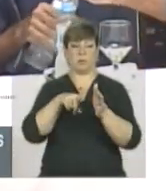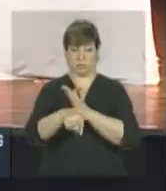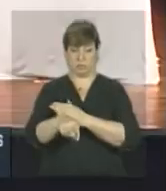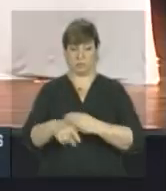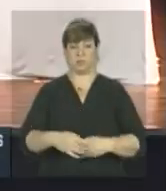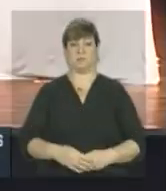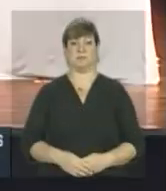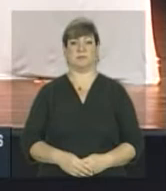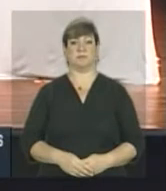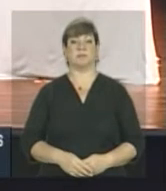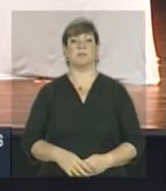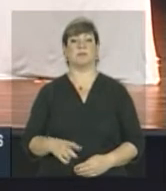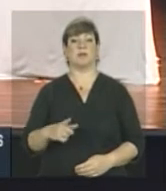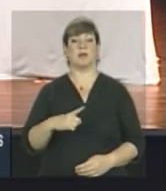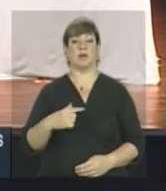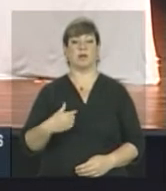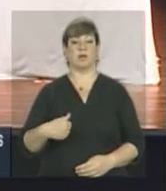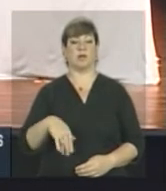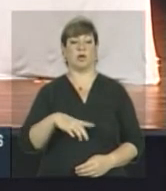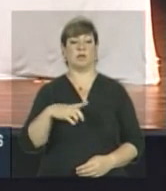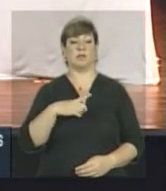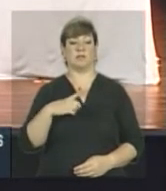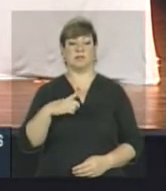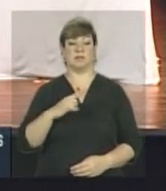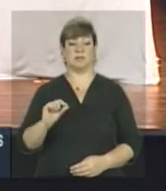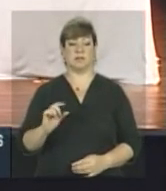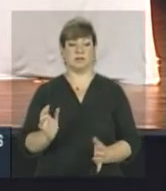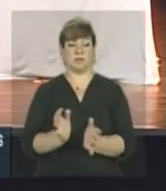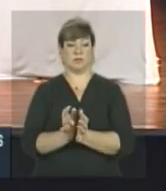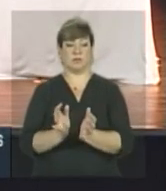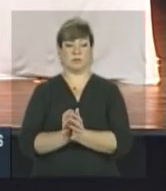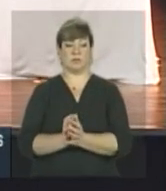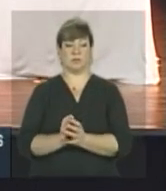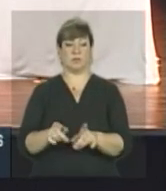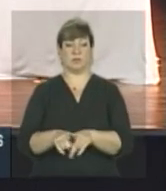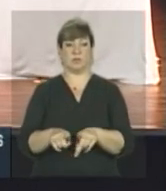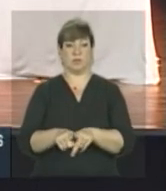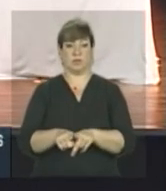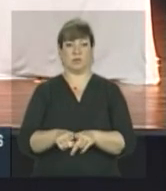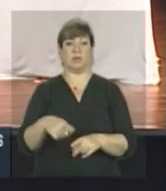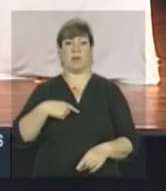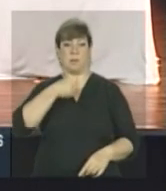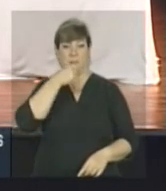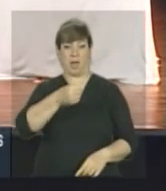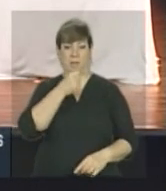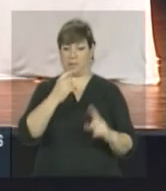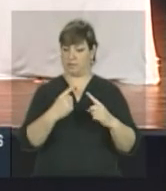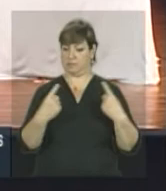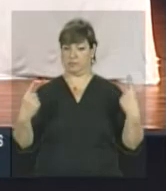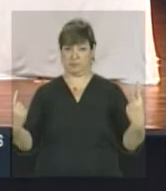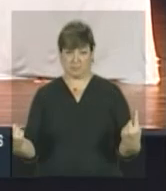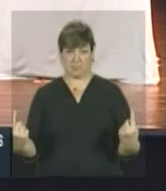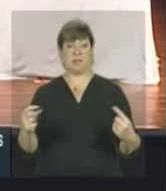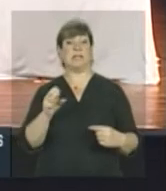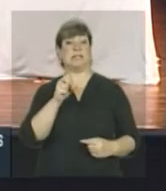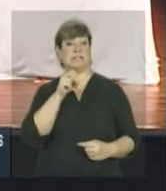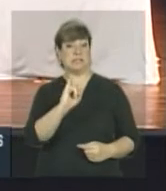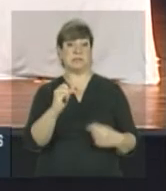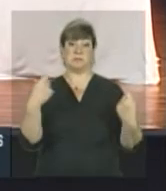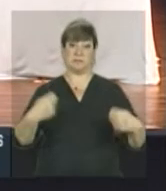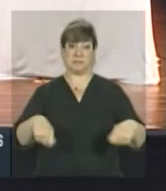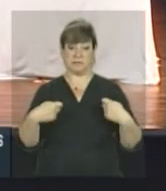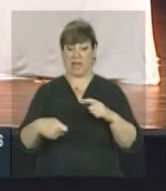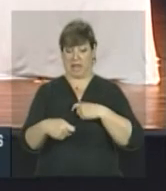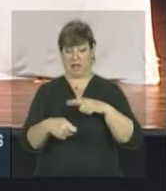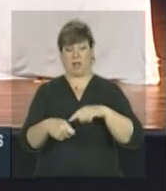perguntas. E nós temos então esses dois microfones, né, laterais, eu repito, e se houver necessidade, esse microfone que está